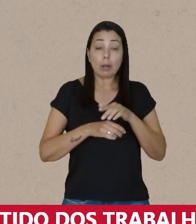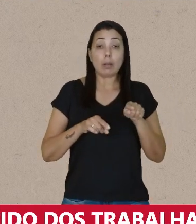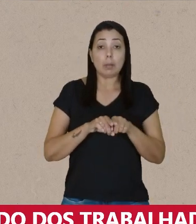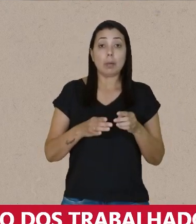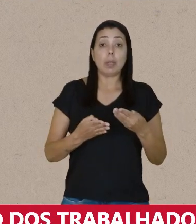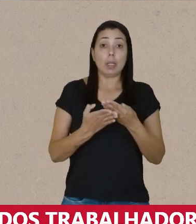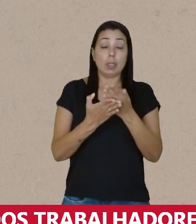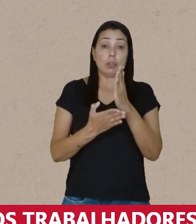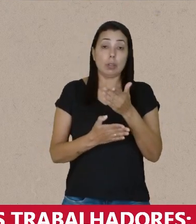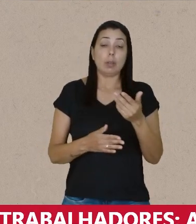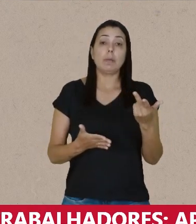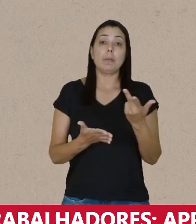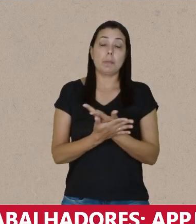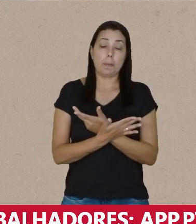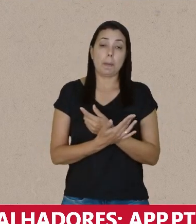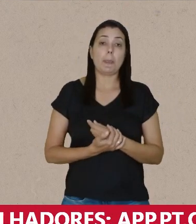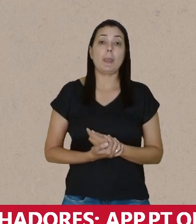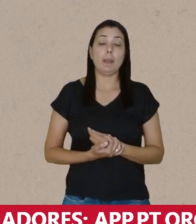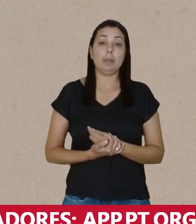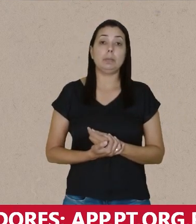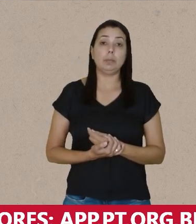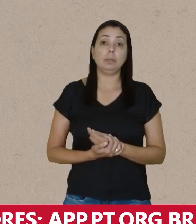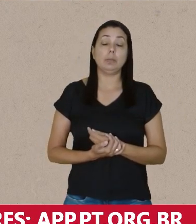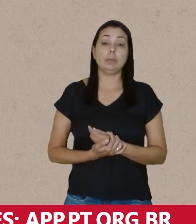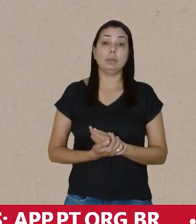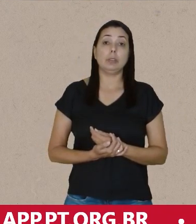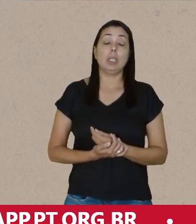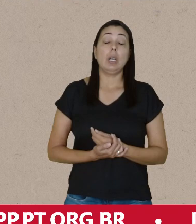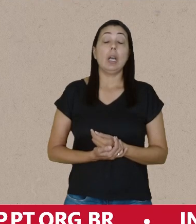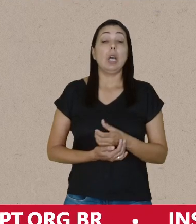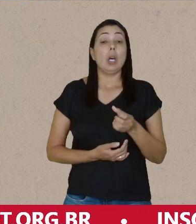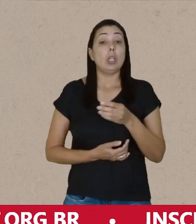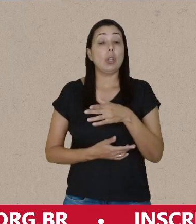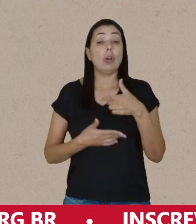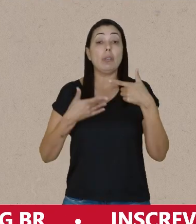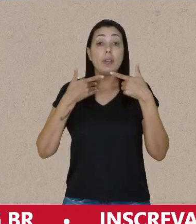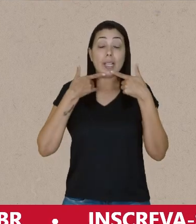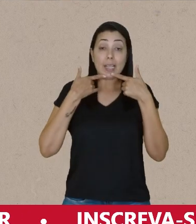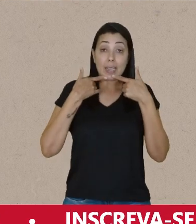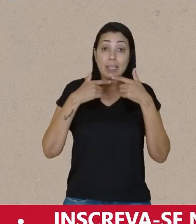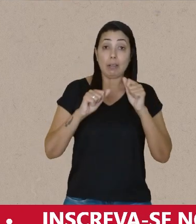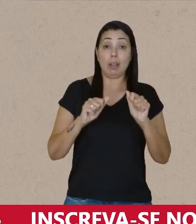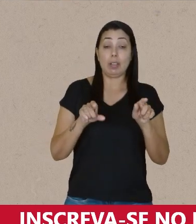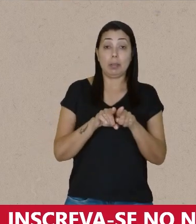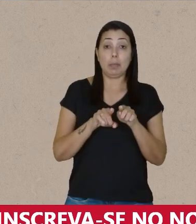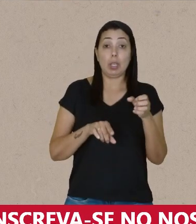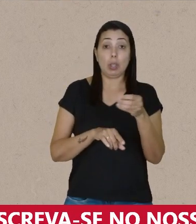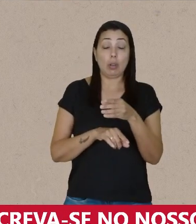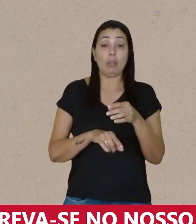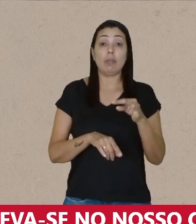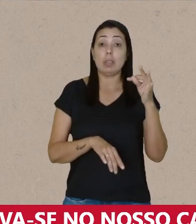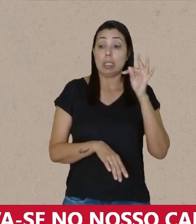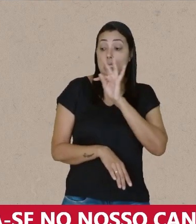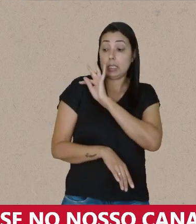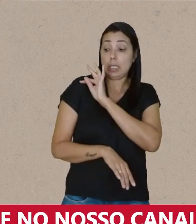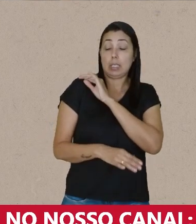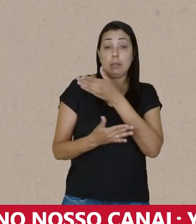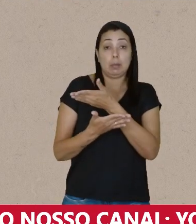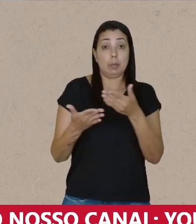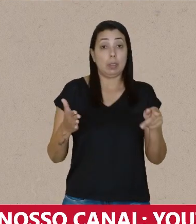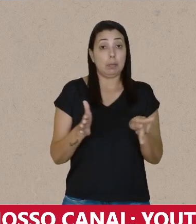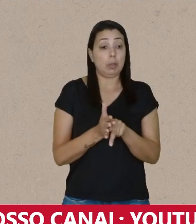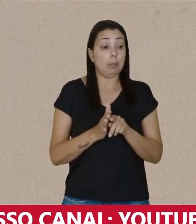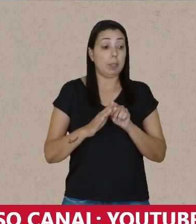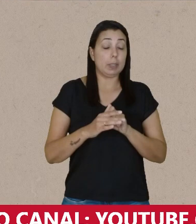que já está acontecendo. As redes, que não há uma nova linguagem, novas técnicas, cada vez mais tudo será pelas